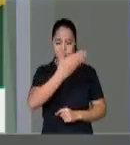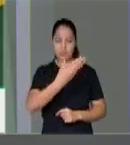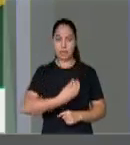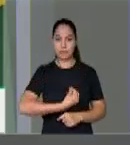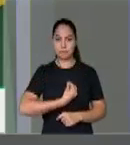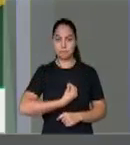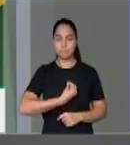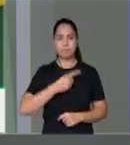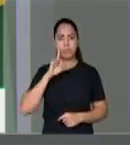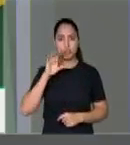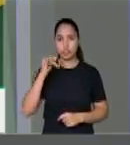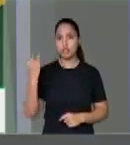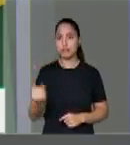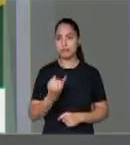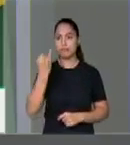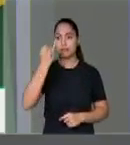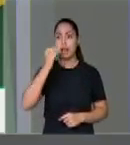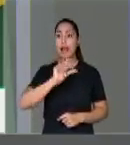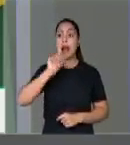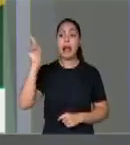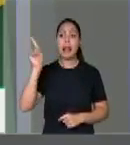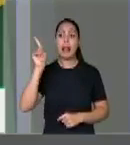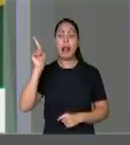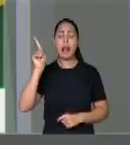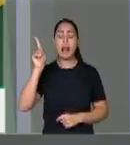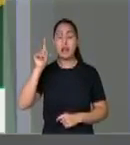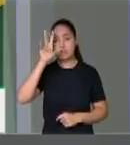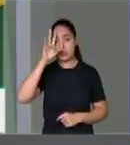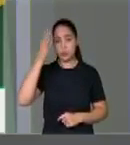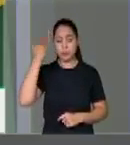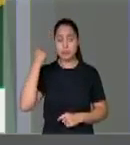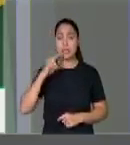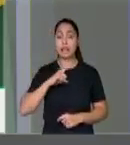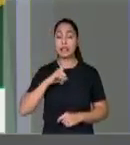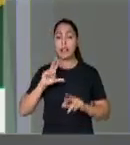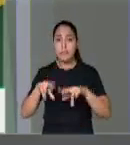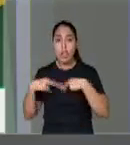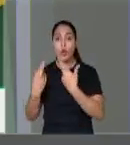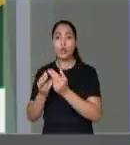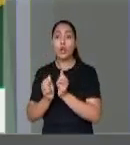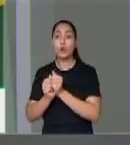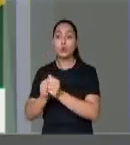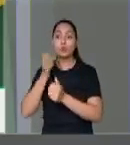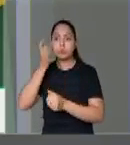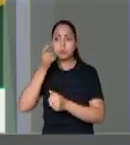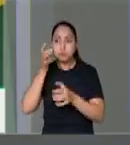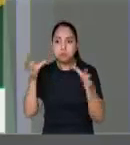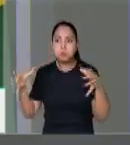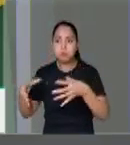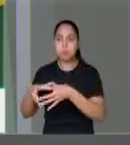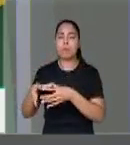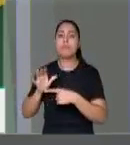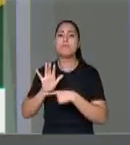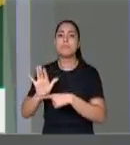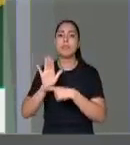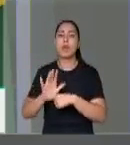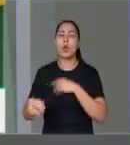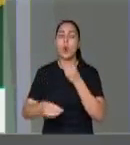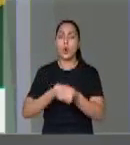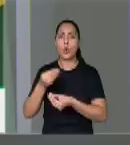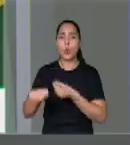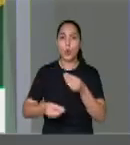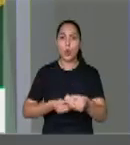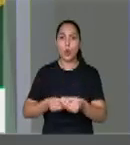importante, reuniu os parlamentares do Rio de Janeiro para apresentar aquilo que a UFRJ necessita de emendas